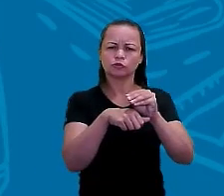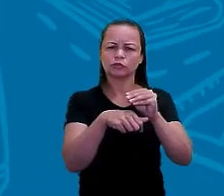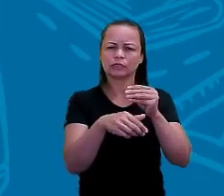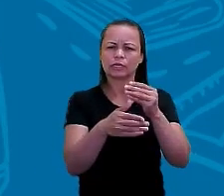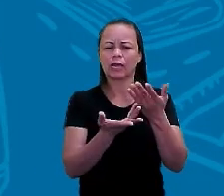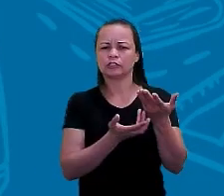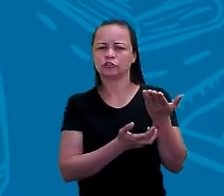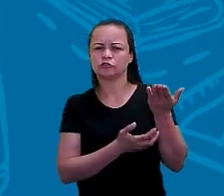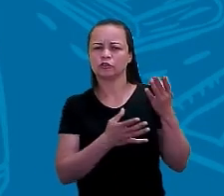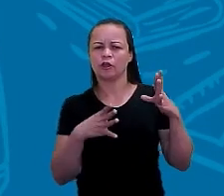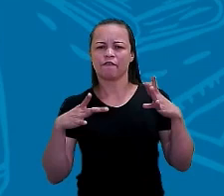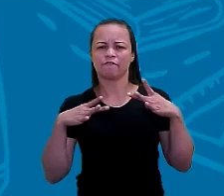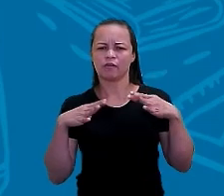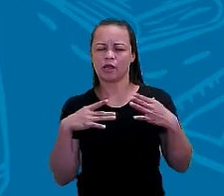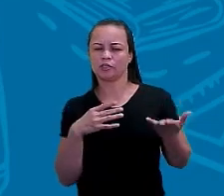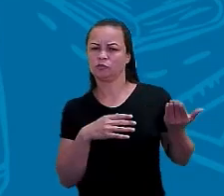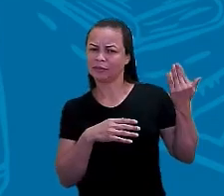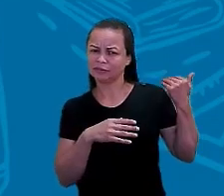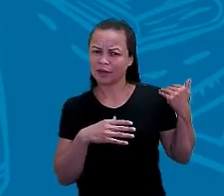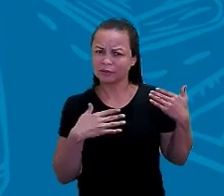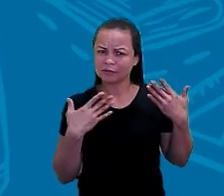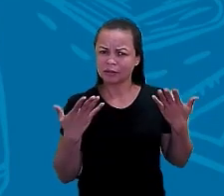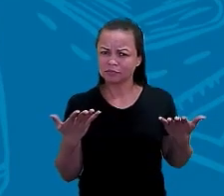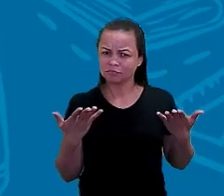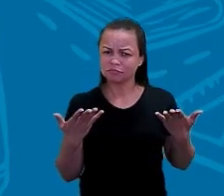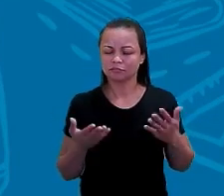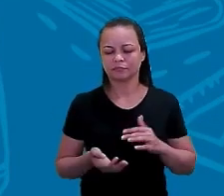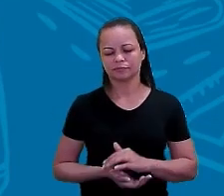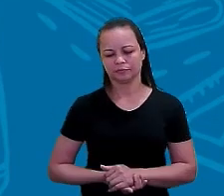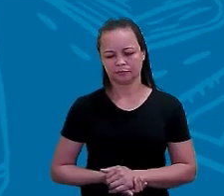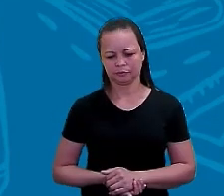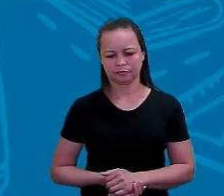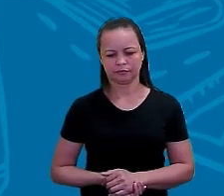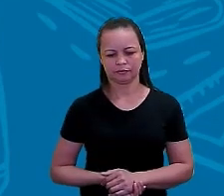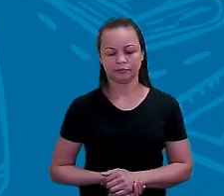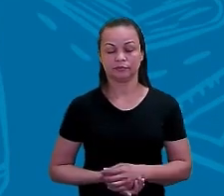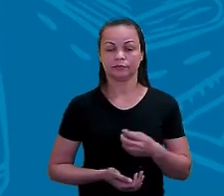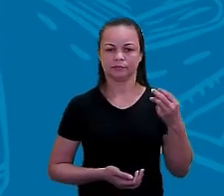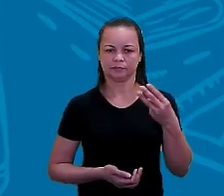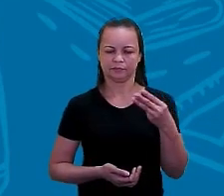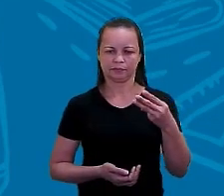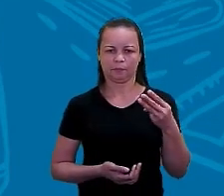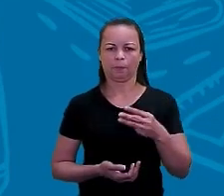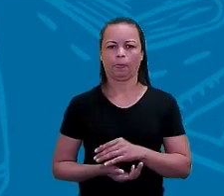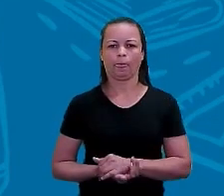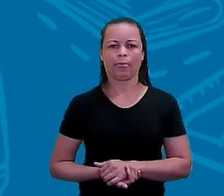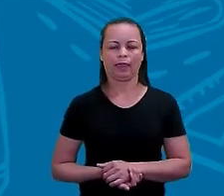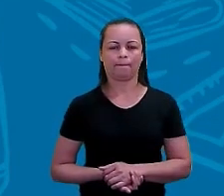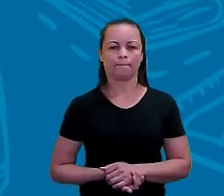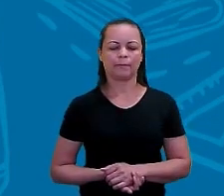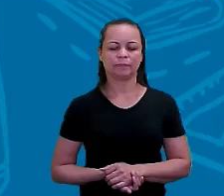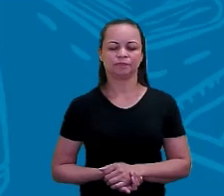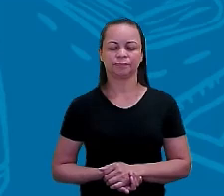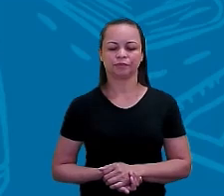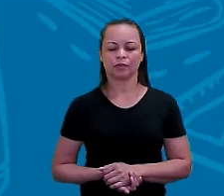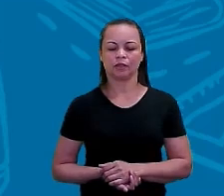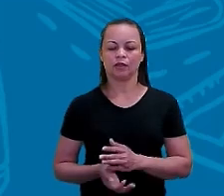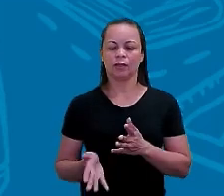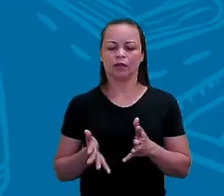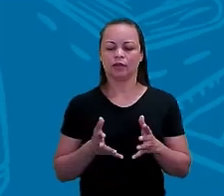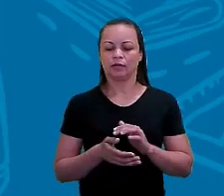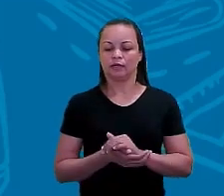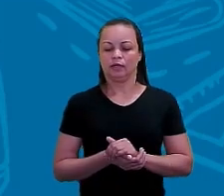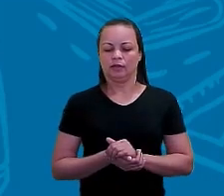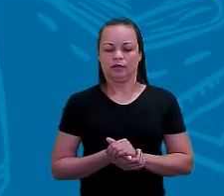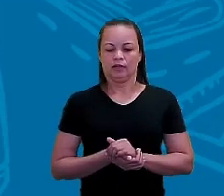férias? Sim, eu tirei. The next one. My grandma and I in Germany when I was young.